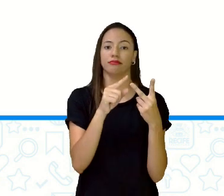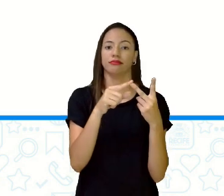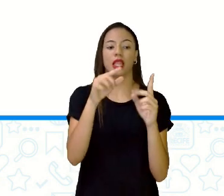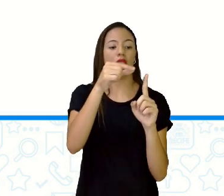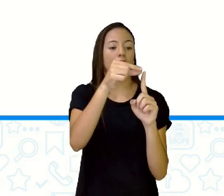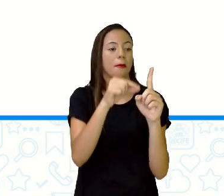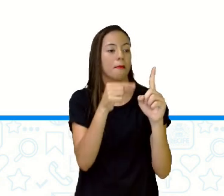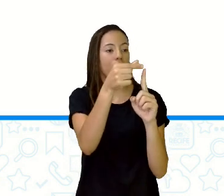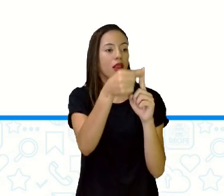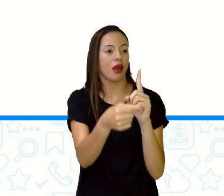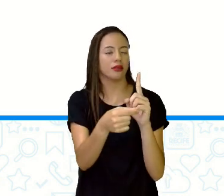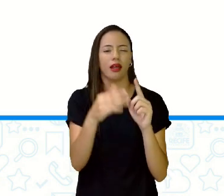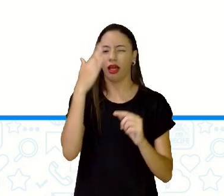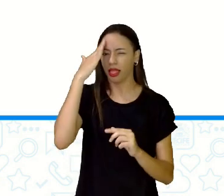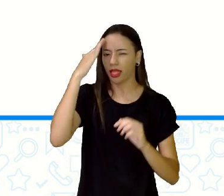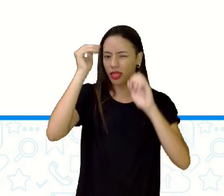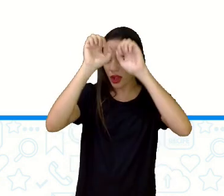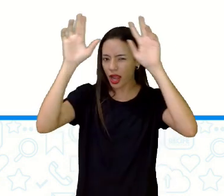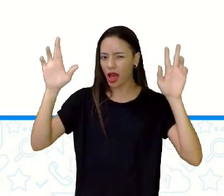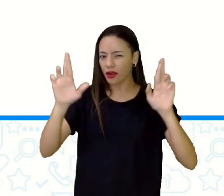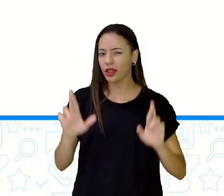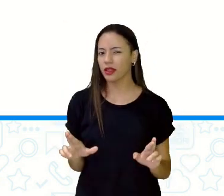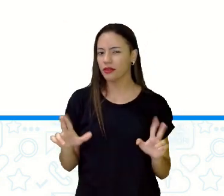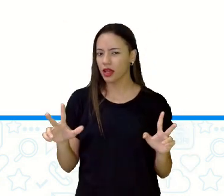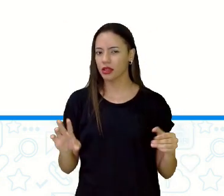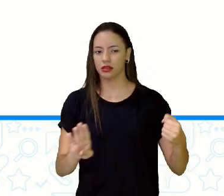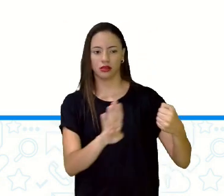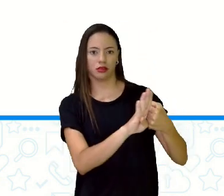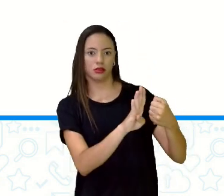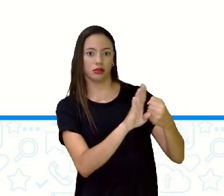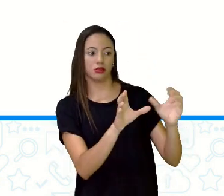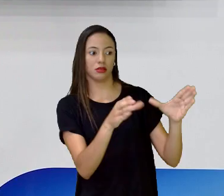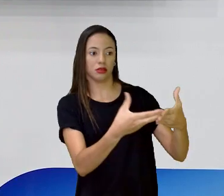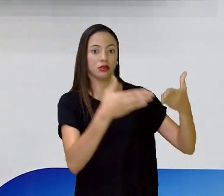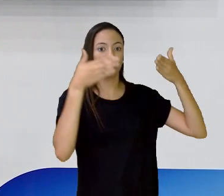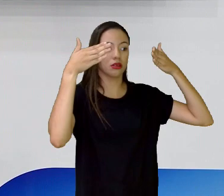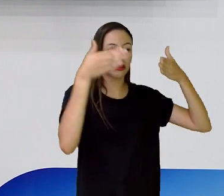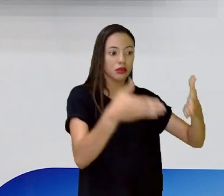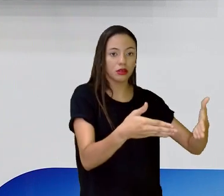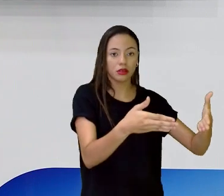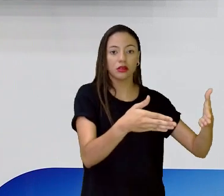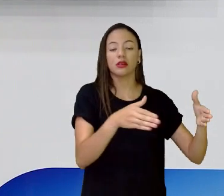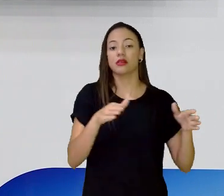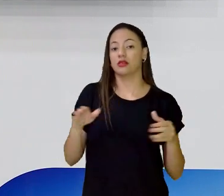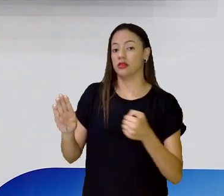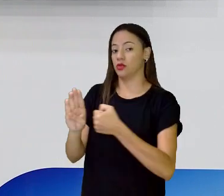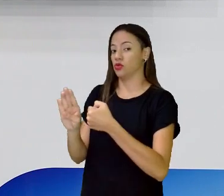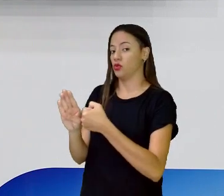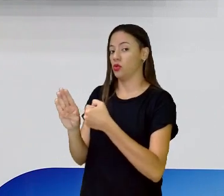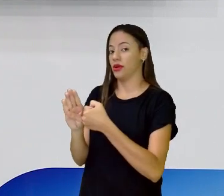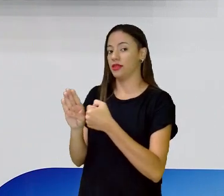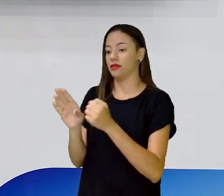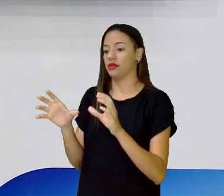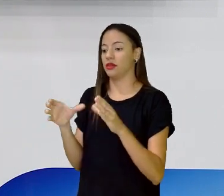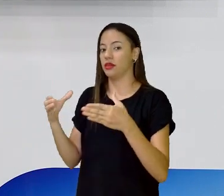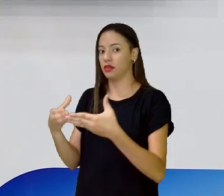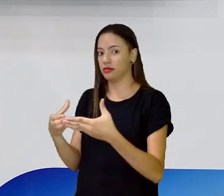bananas. Entenderam a diferença do substantivo coletivo específico para o substantivo